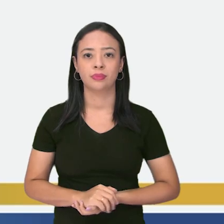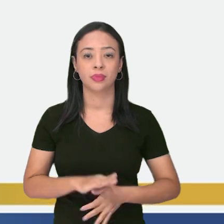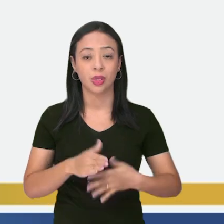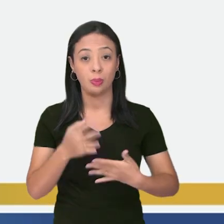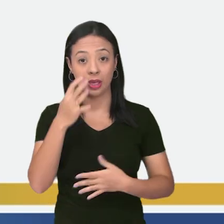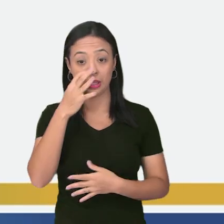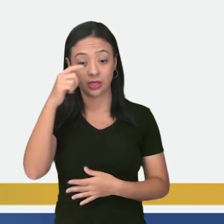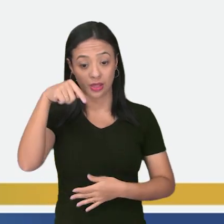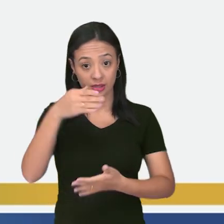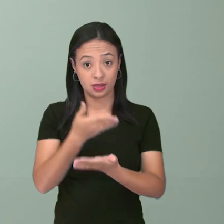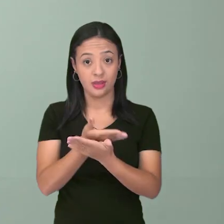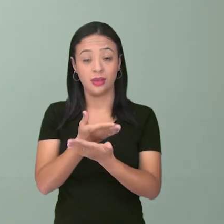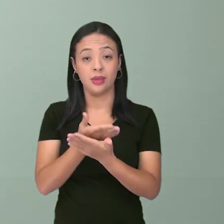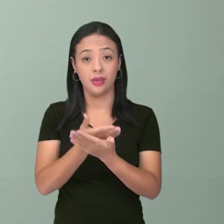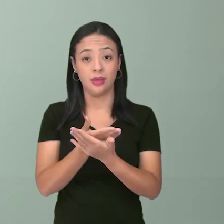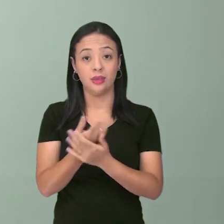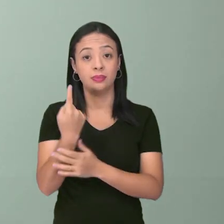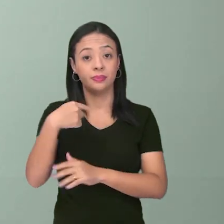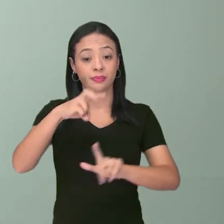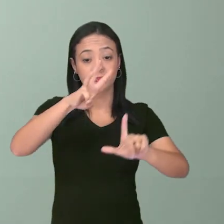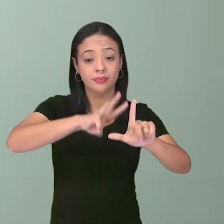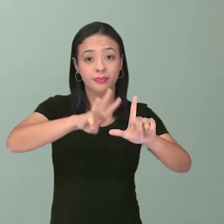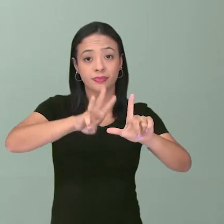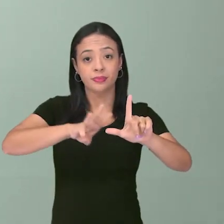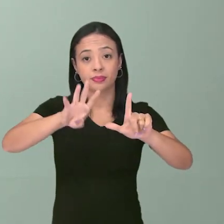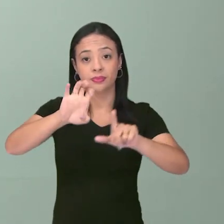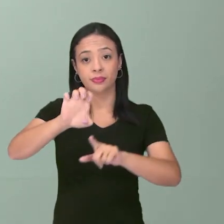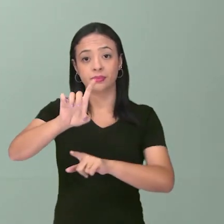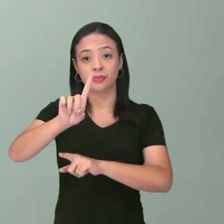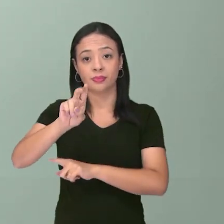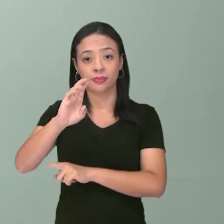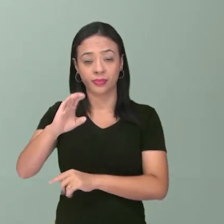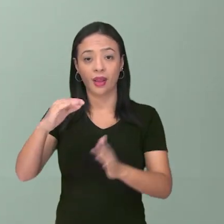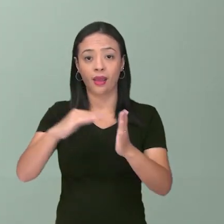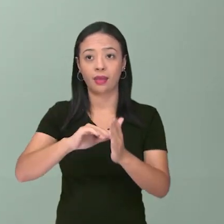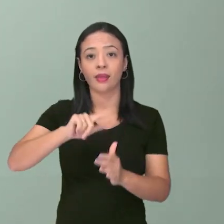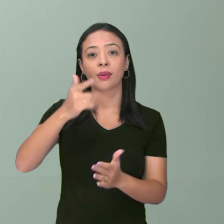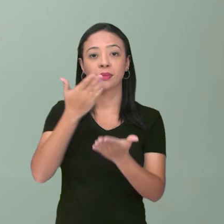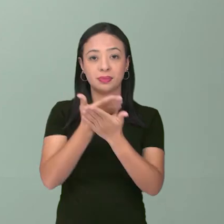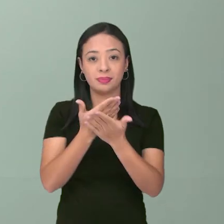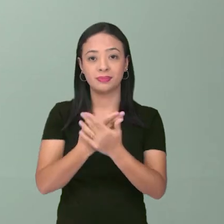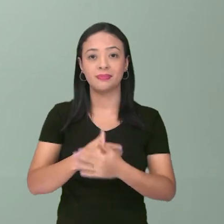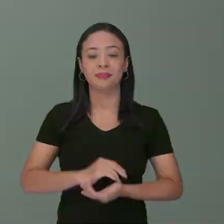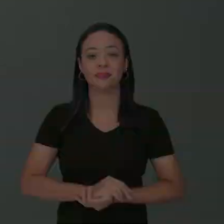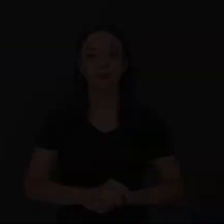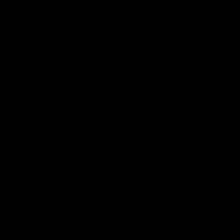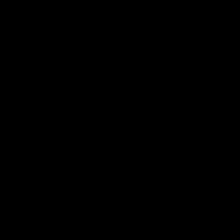essa aula de hoje, acesse a plataforma Eduque e até a próxima aula.